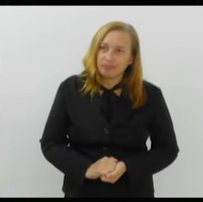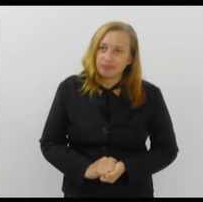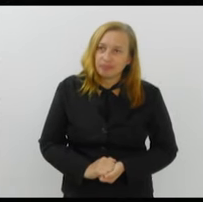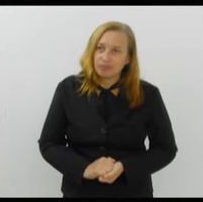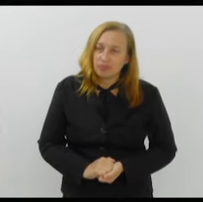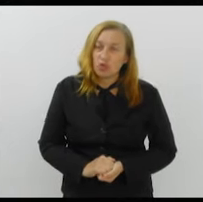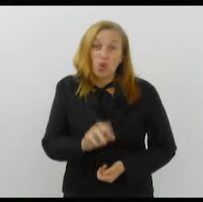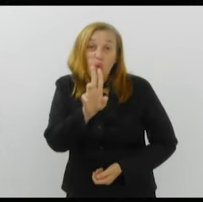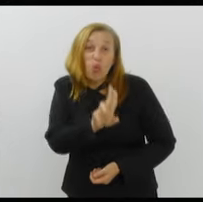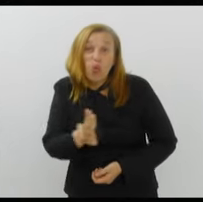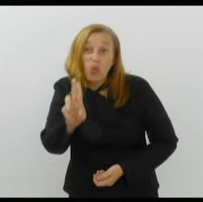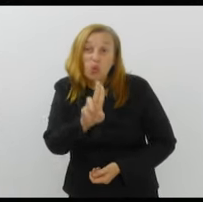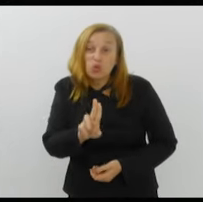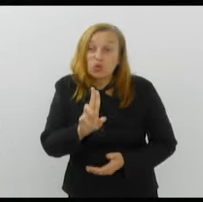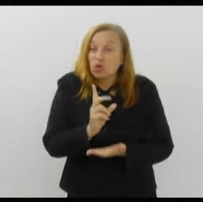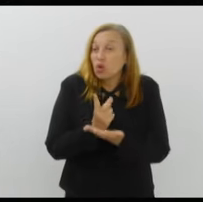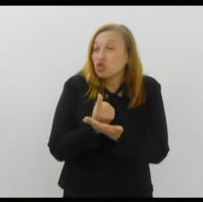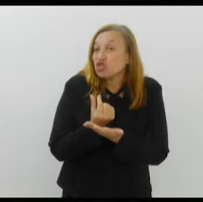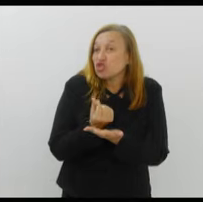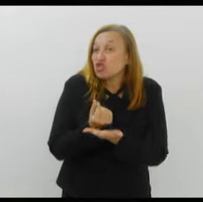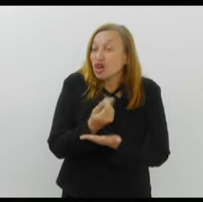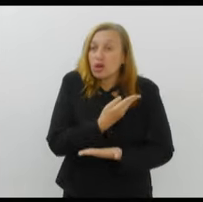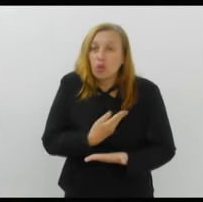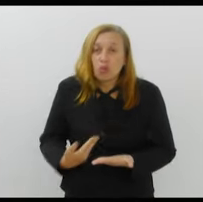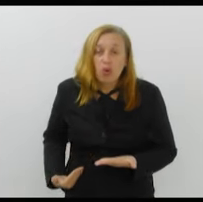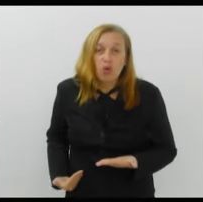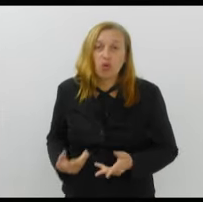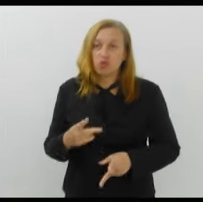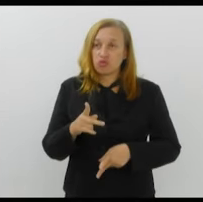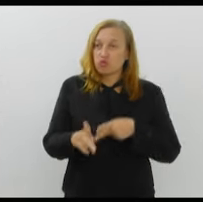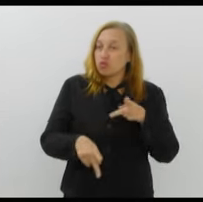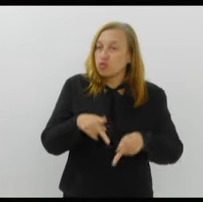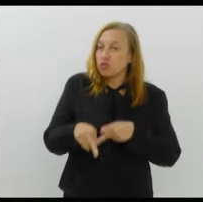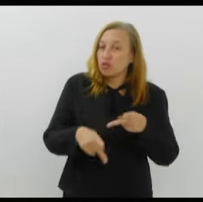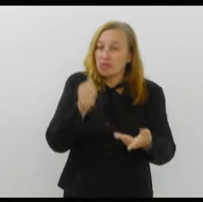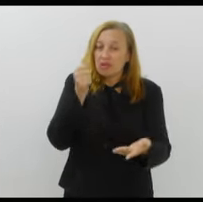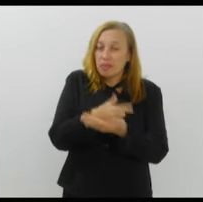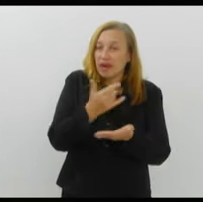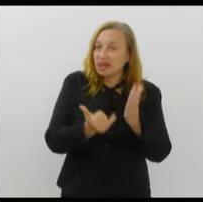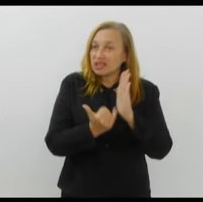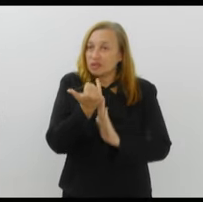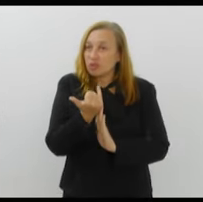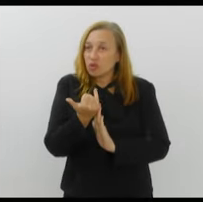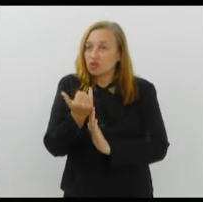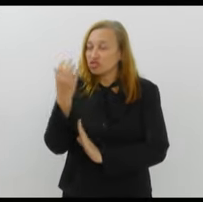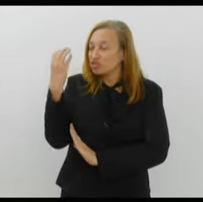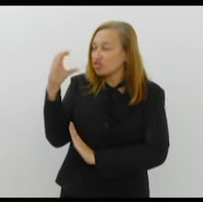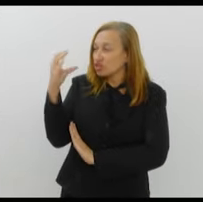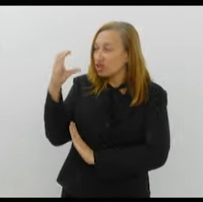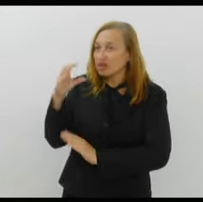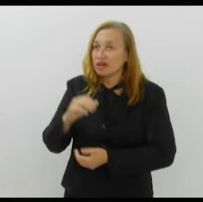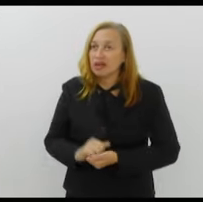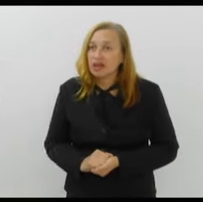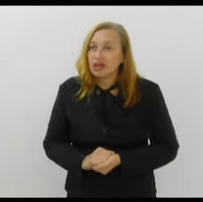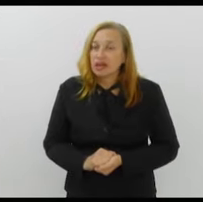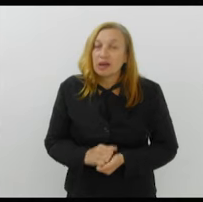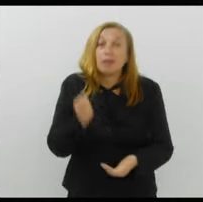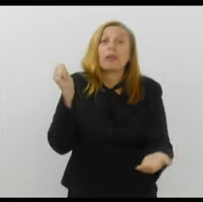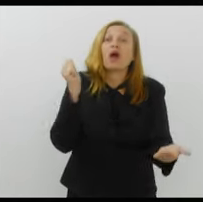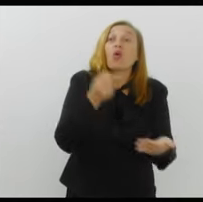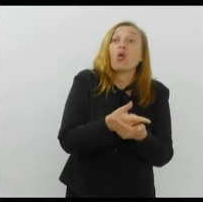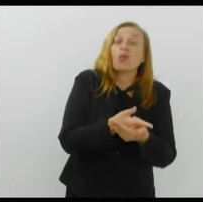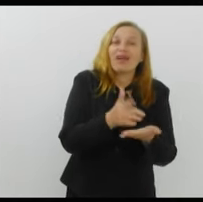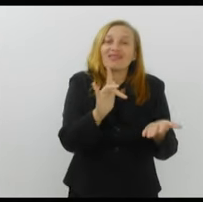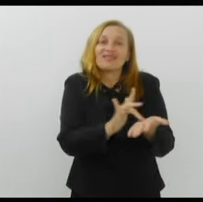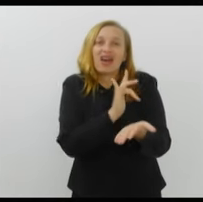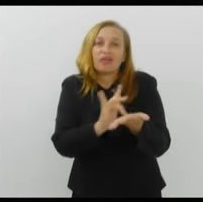que utilizou recurso público, dinheiro do povo, do pagador de impostos niteroense, para comprar